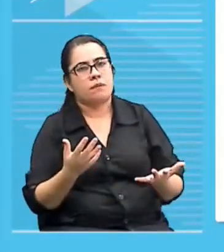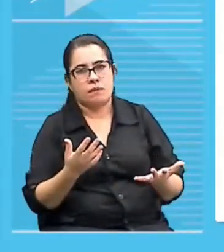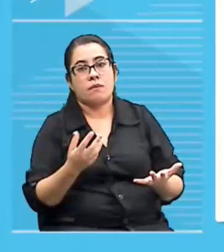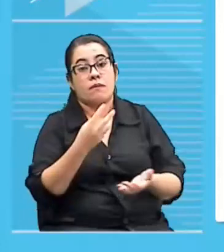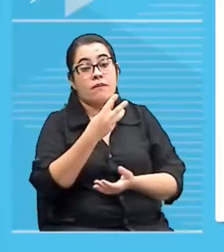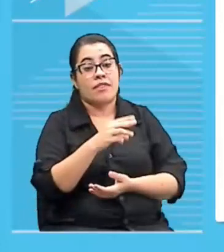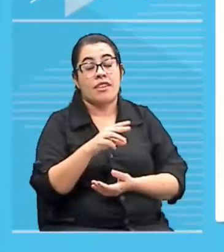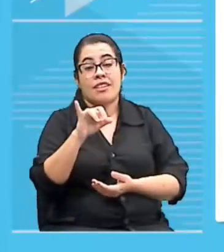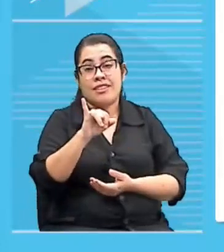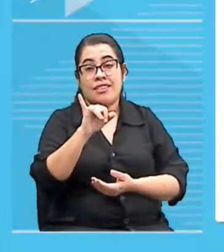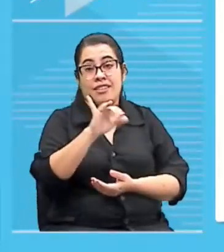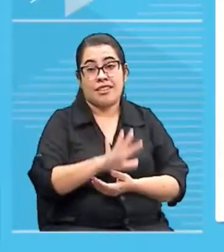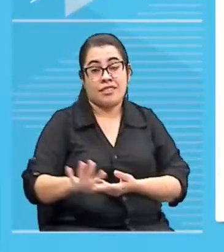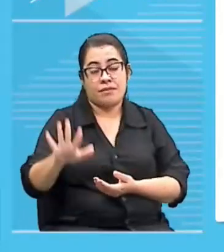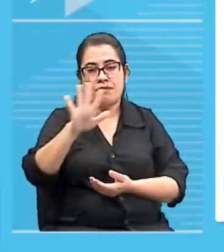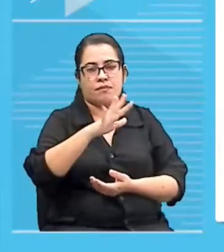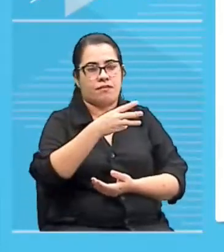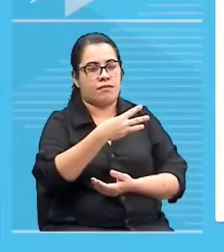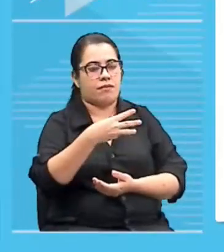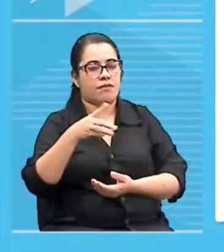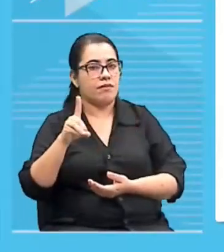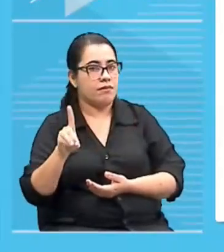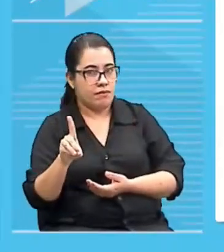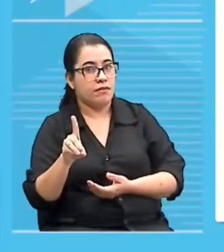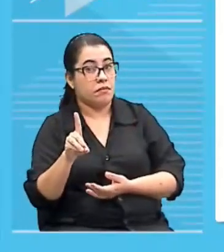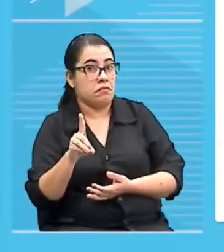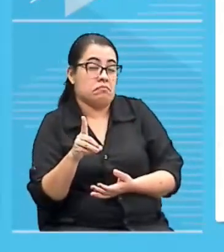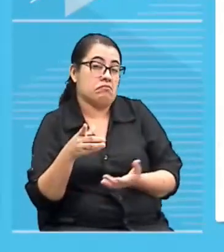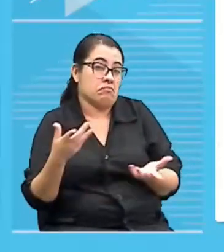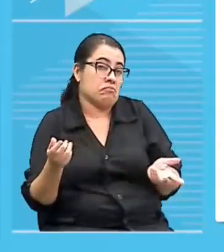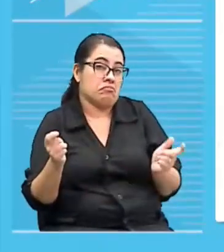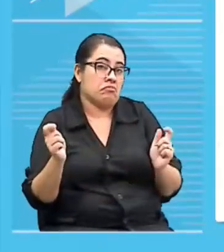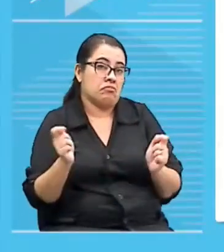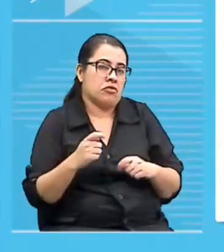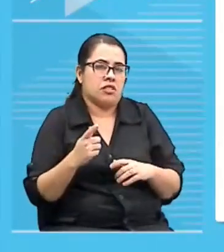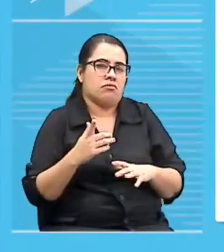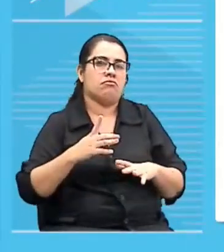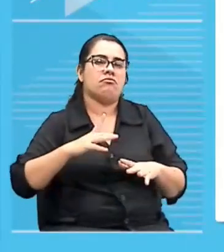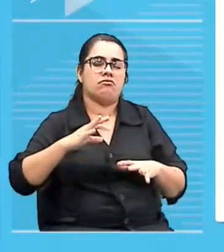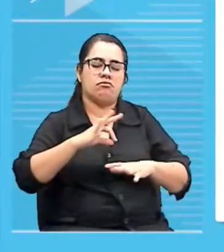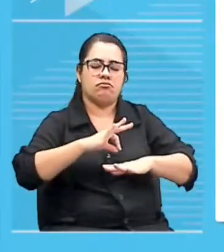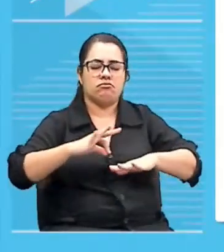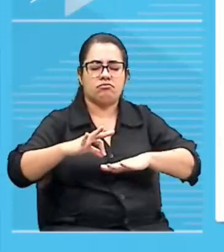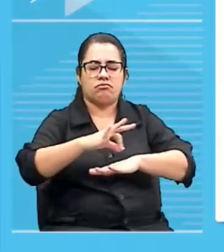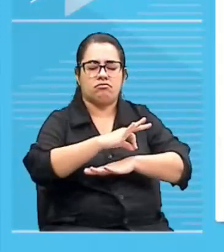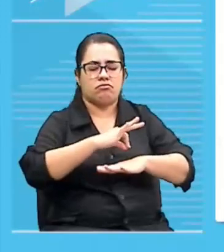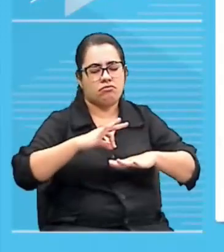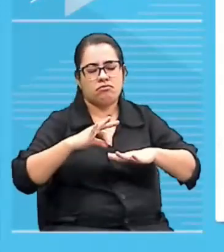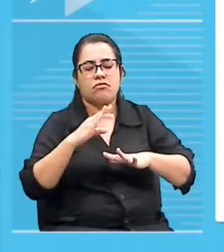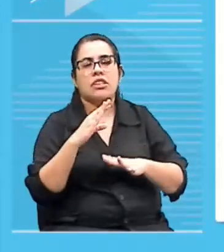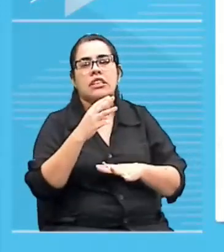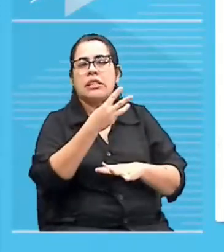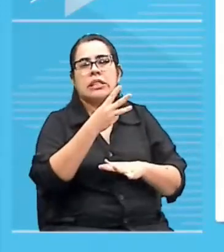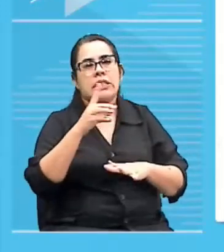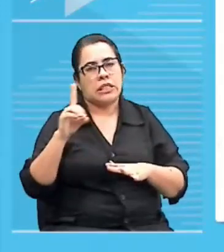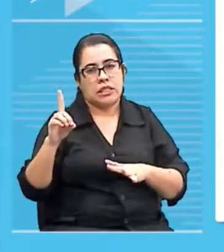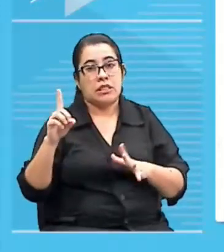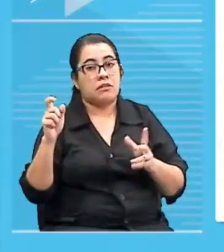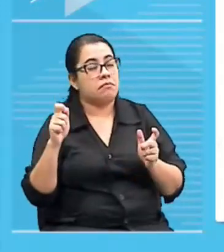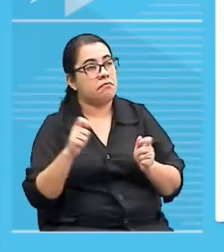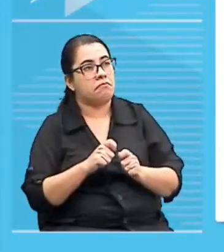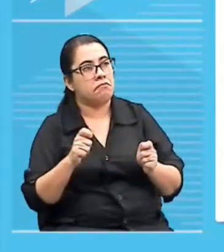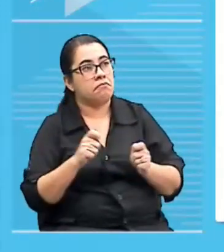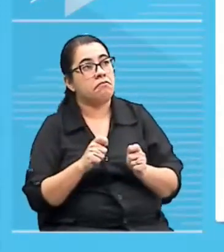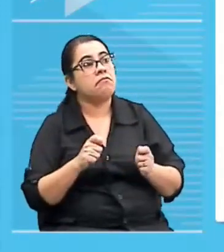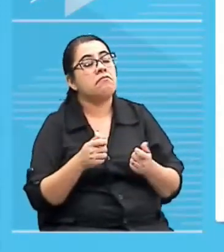imagem 3D. Que provavelmente foi feito por alguém, por um design 3D, um designer,